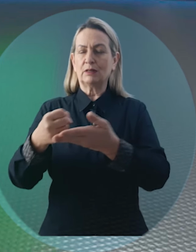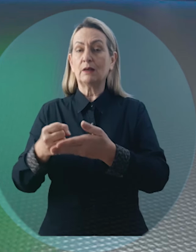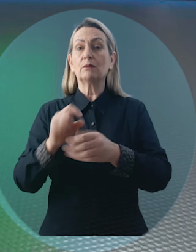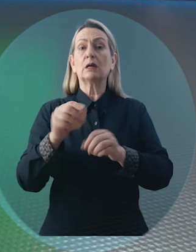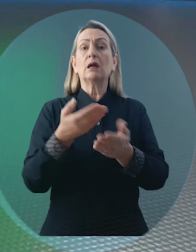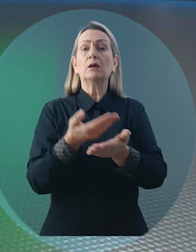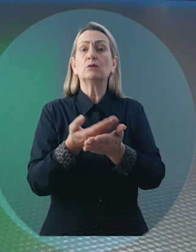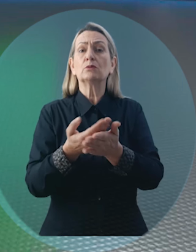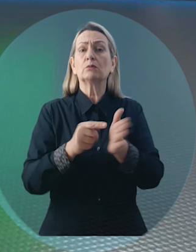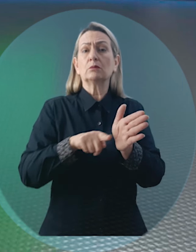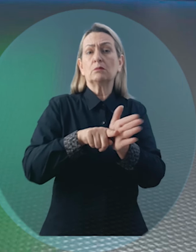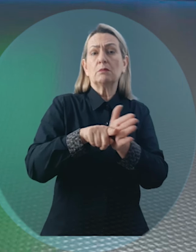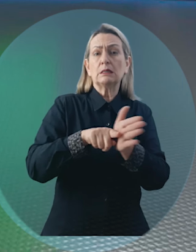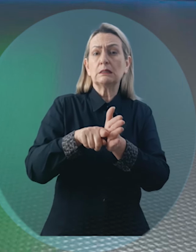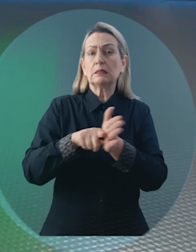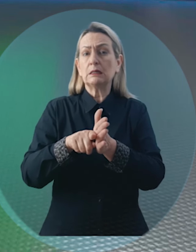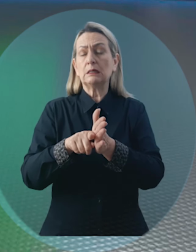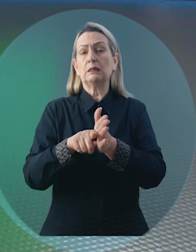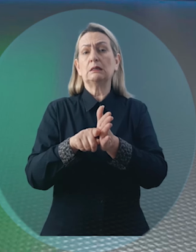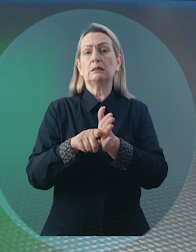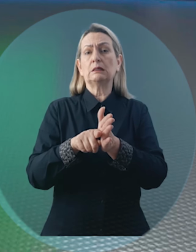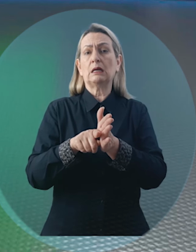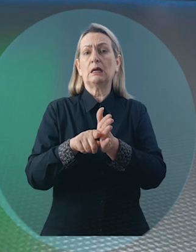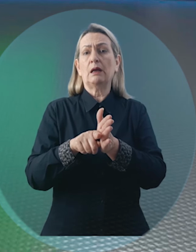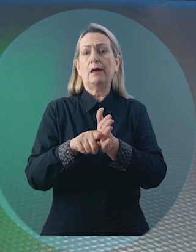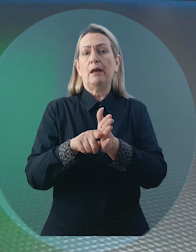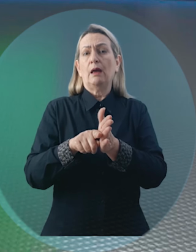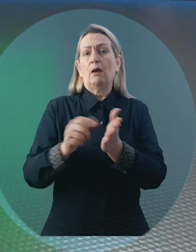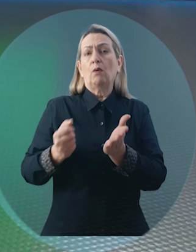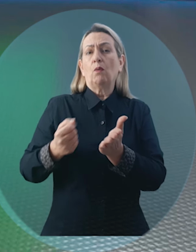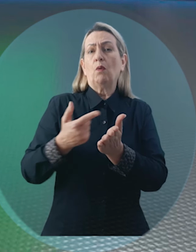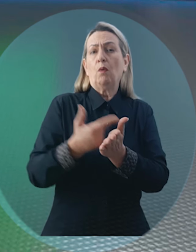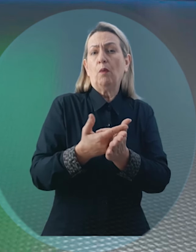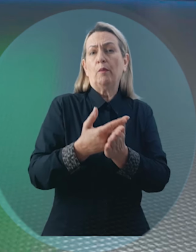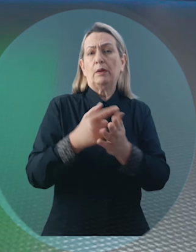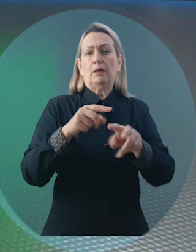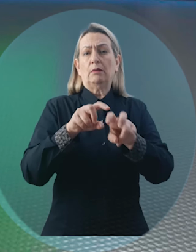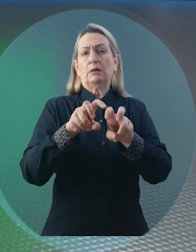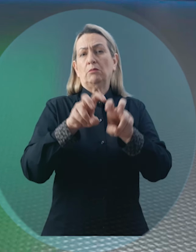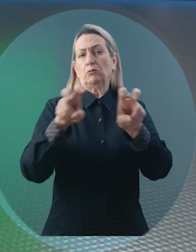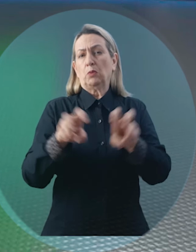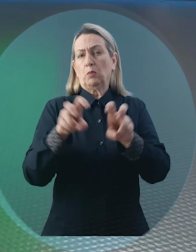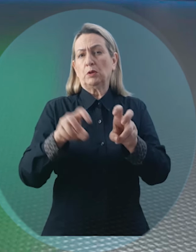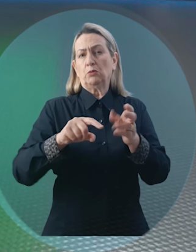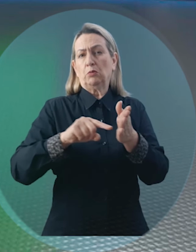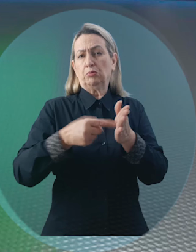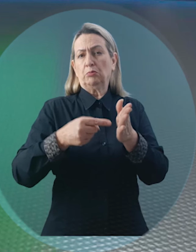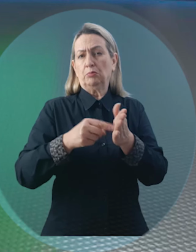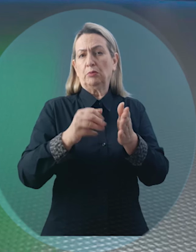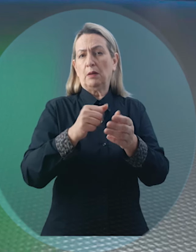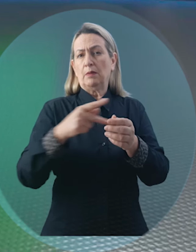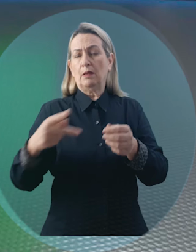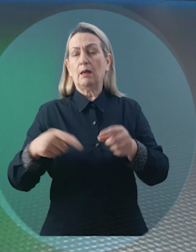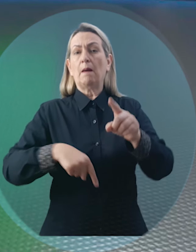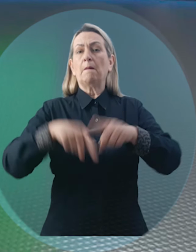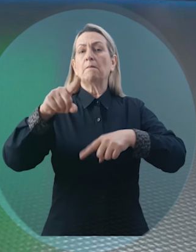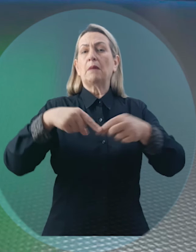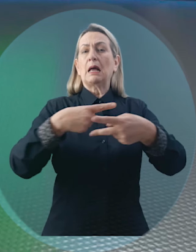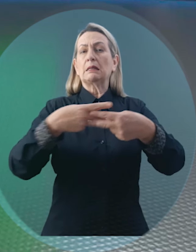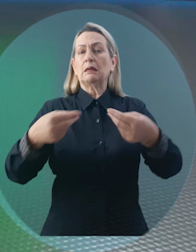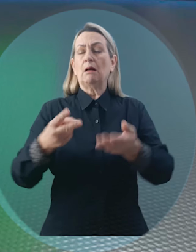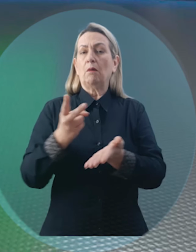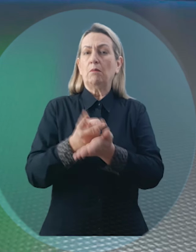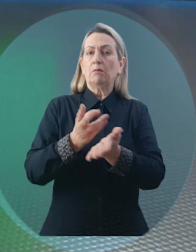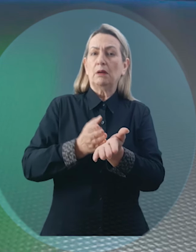a realização de estudos e pesquisas aquisição de softwares a